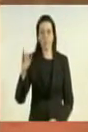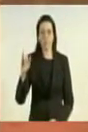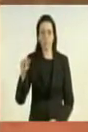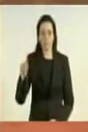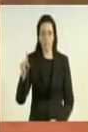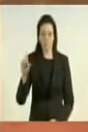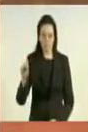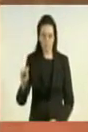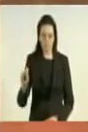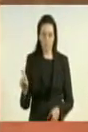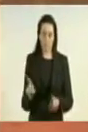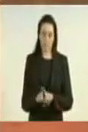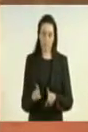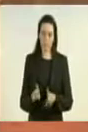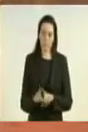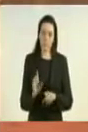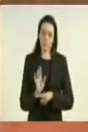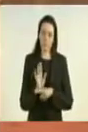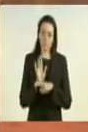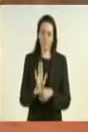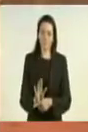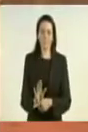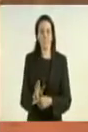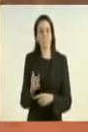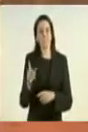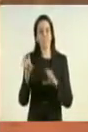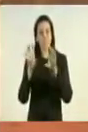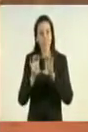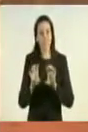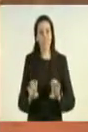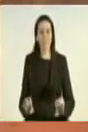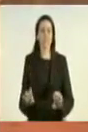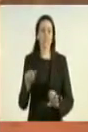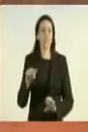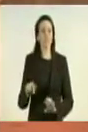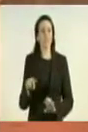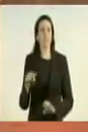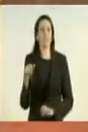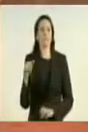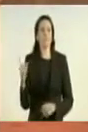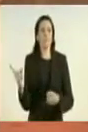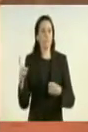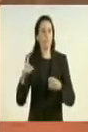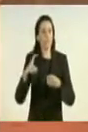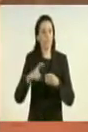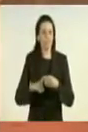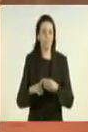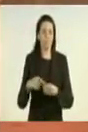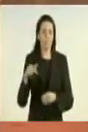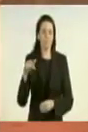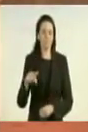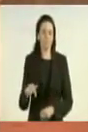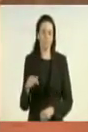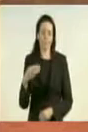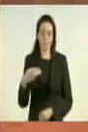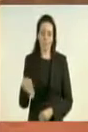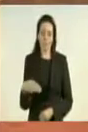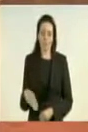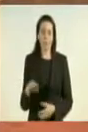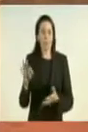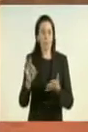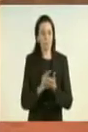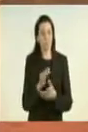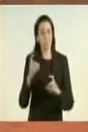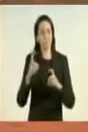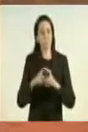Maranhão. O objetivo é reestruturar o sistema de convênios firmado por meio das OSCIPs para a contratação dos médicos,